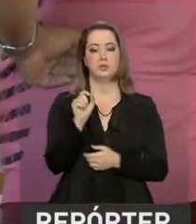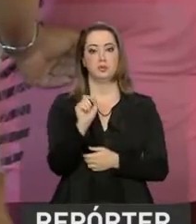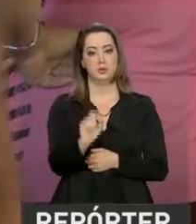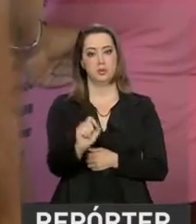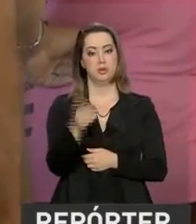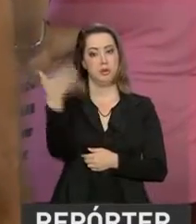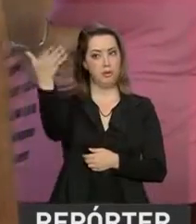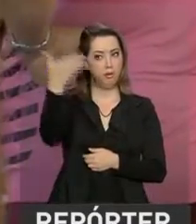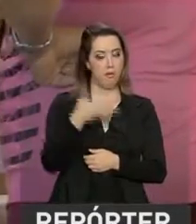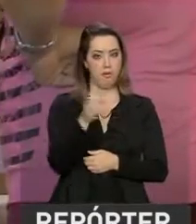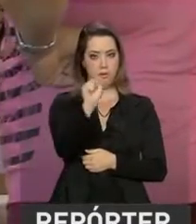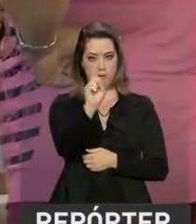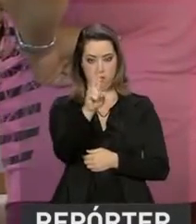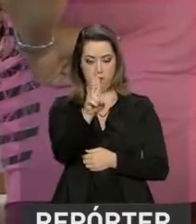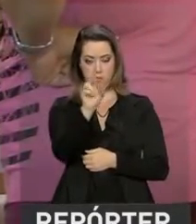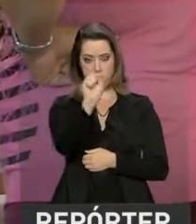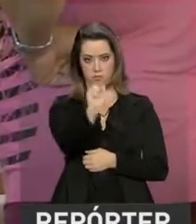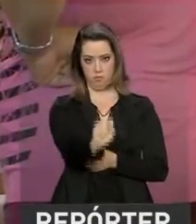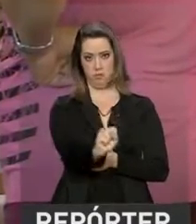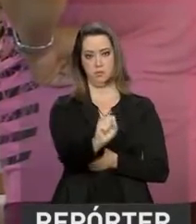Ela vem